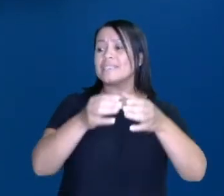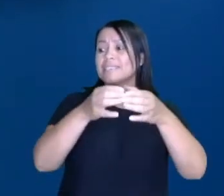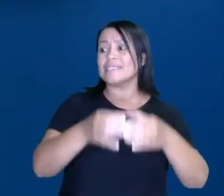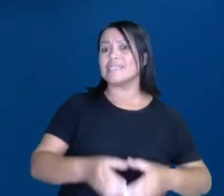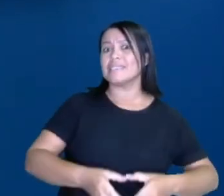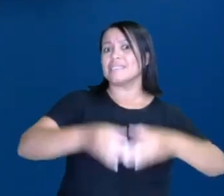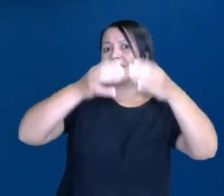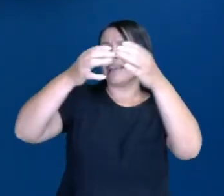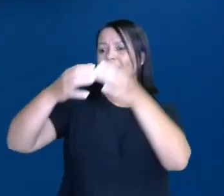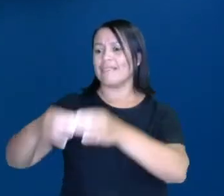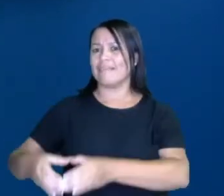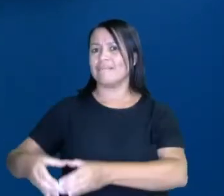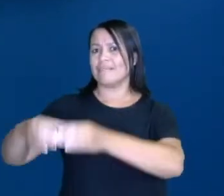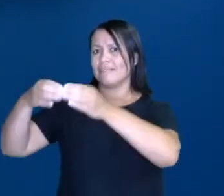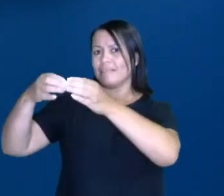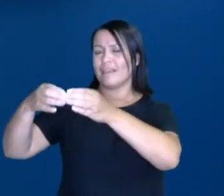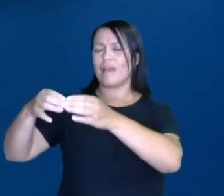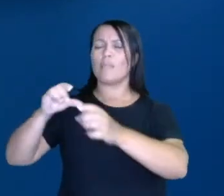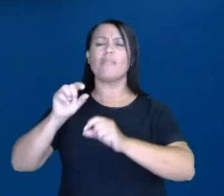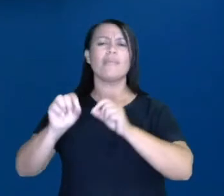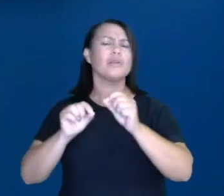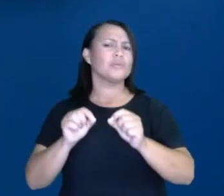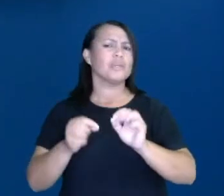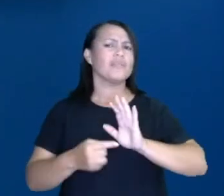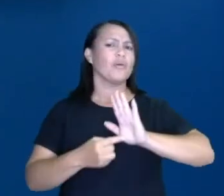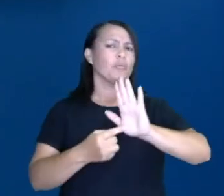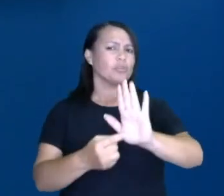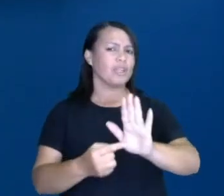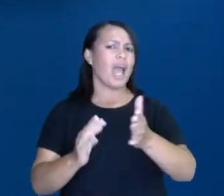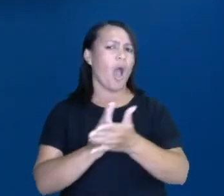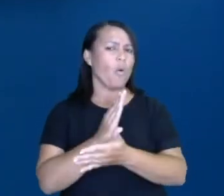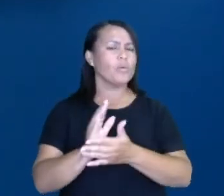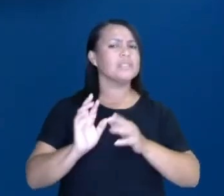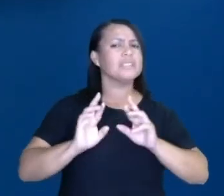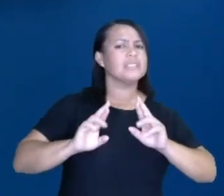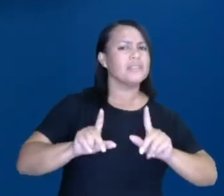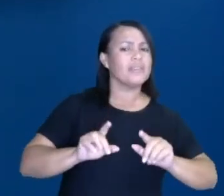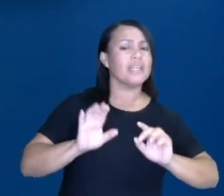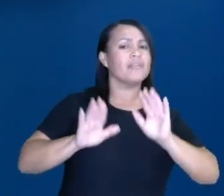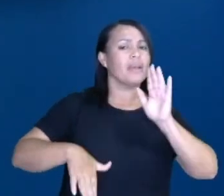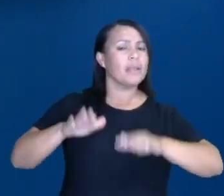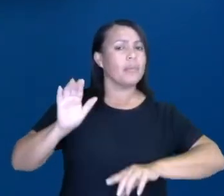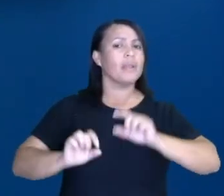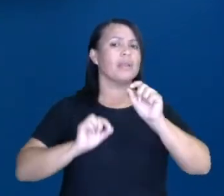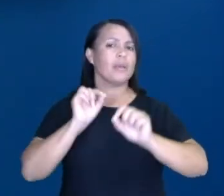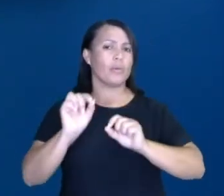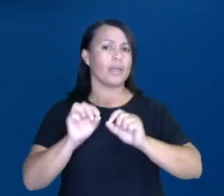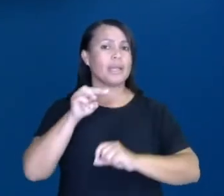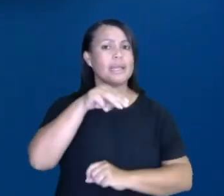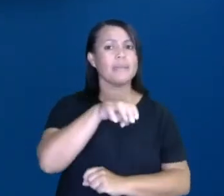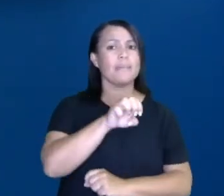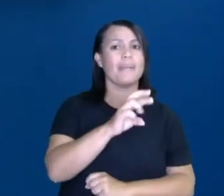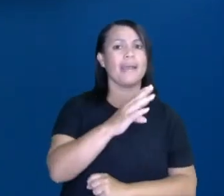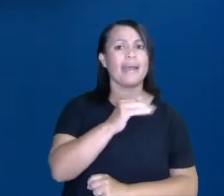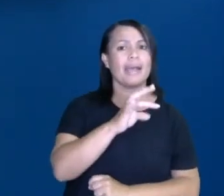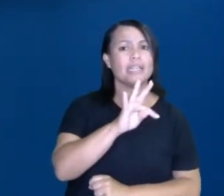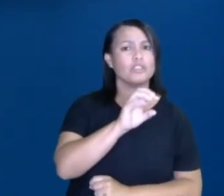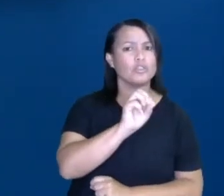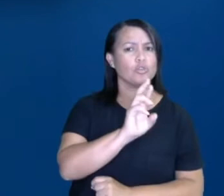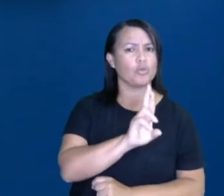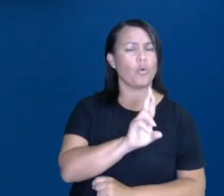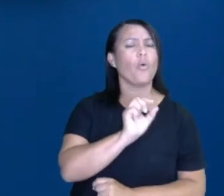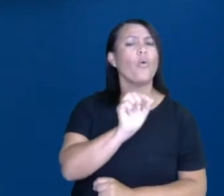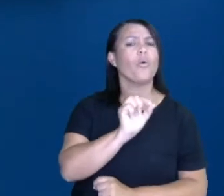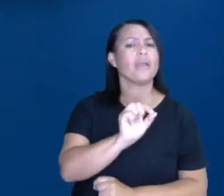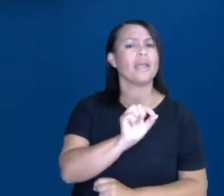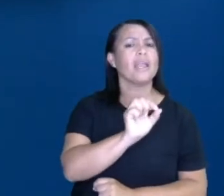cada um vai levar em consideração um fator diferente. Na projeção de Mercator, ele vai priorizar o formato dos